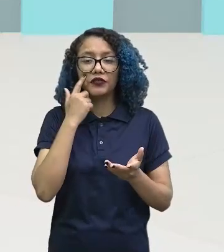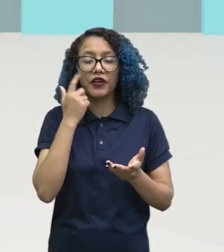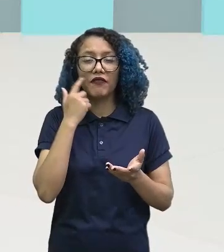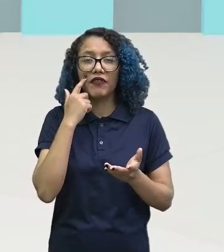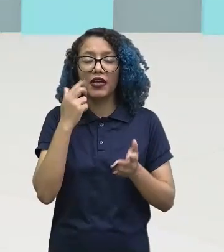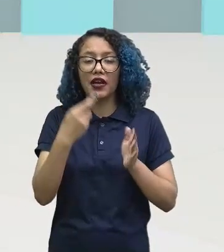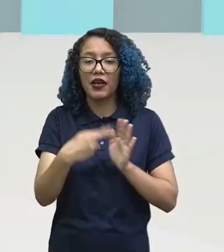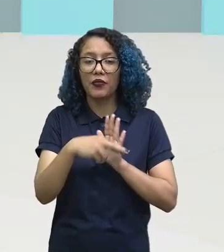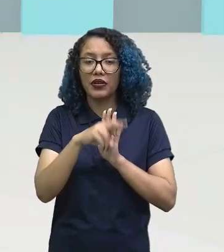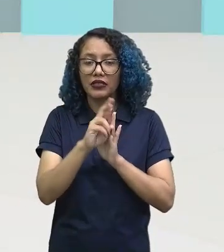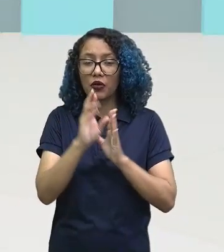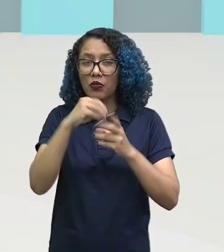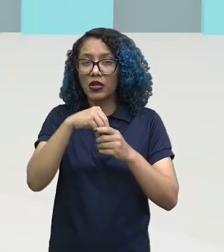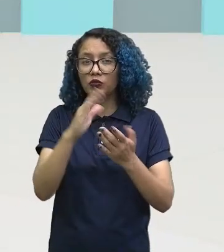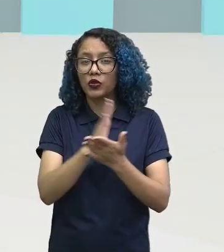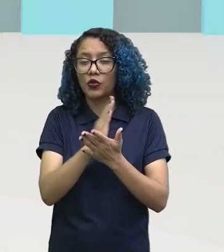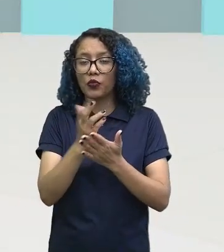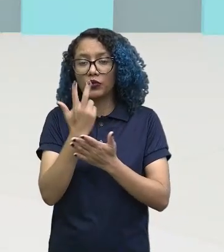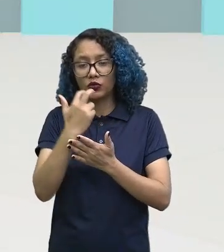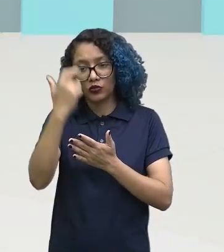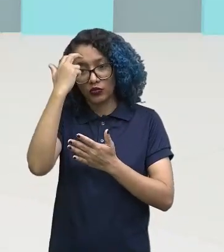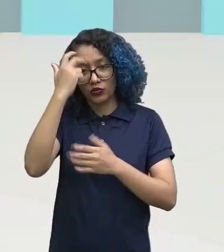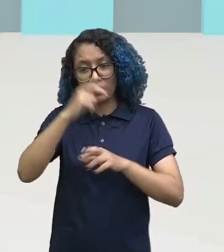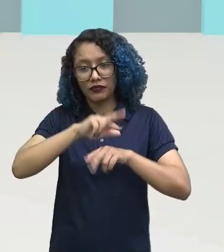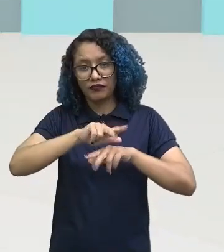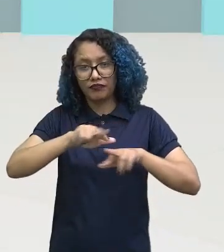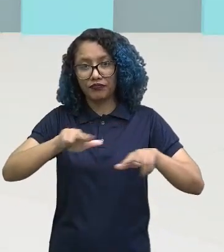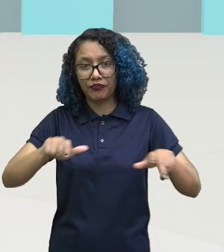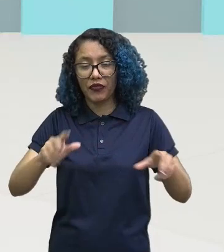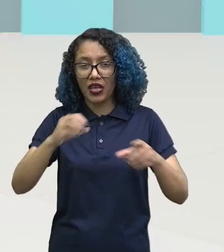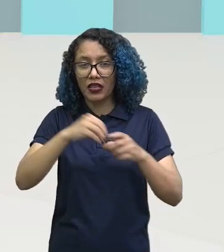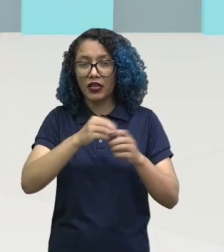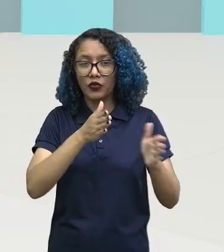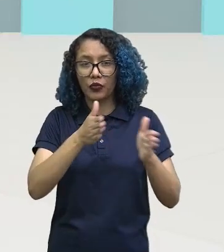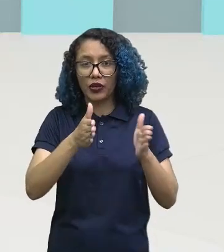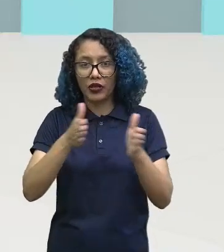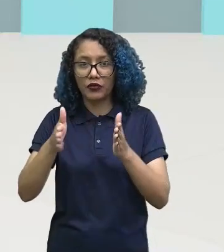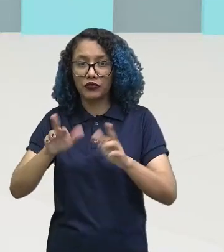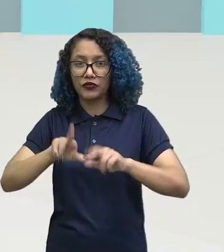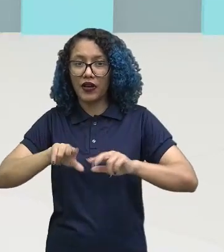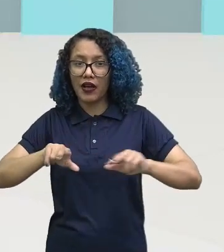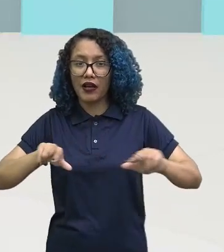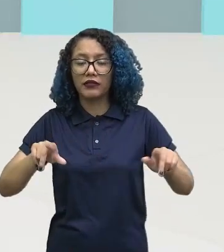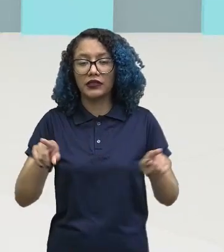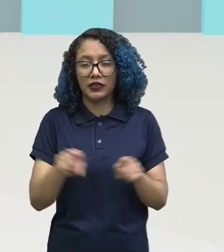dança em algumas culturas distintas em diferentes épocas.